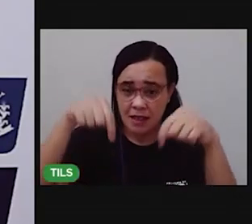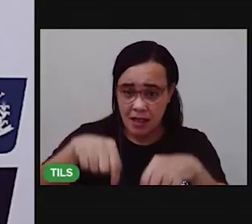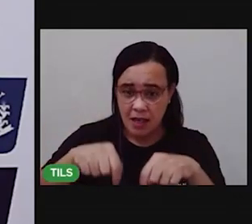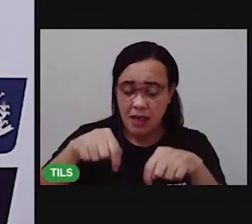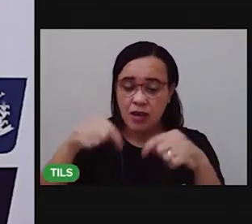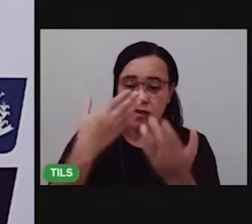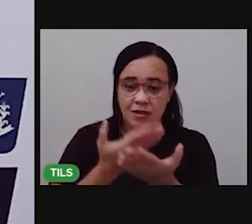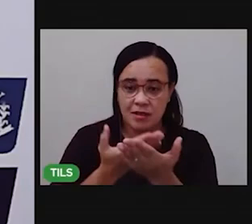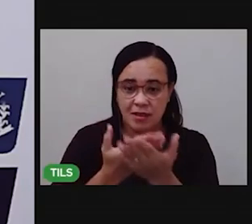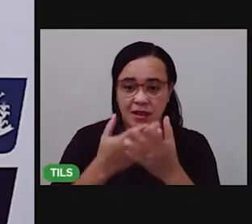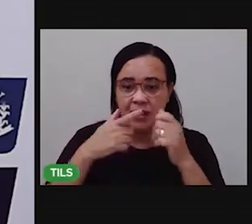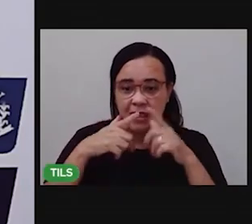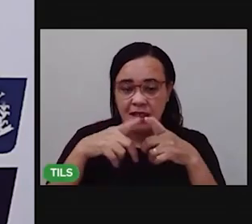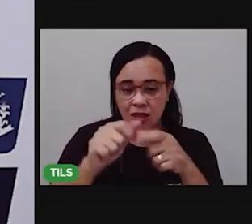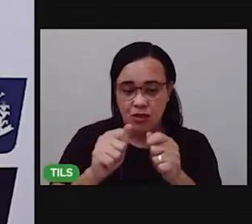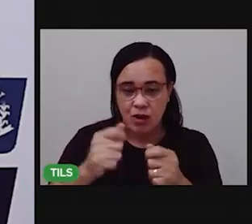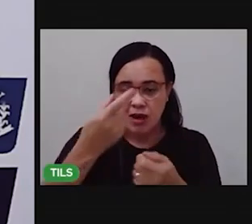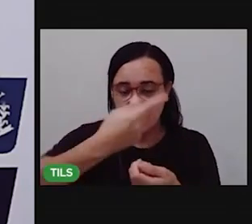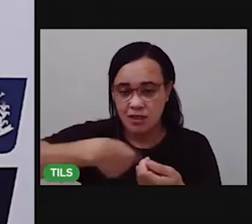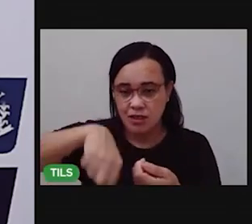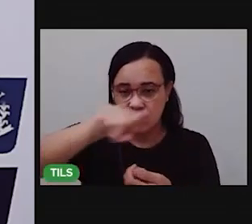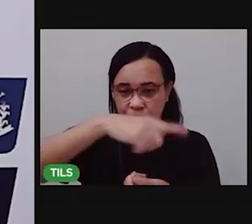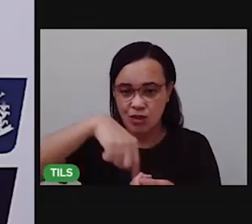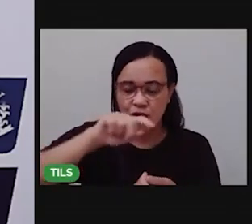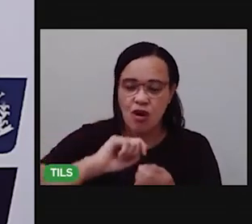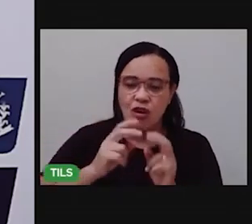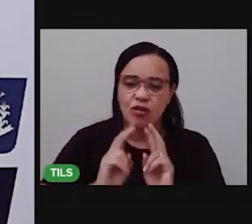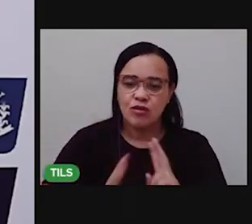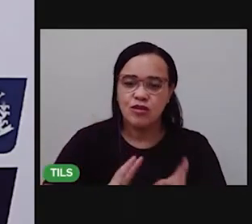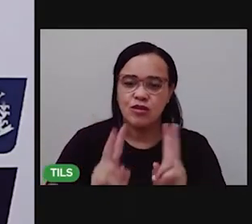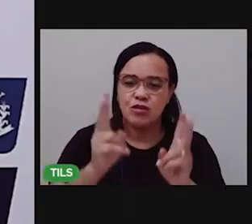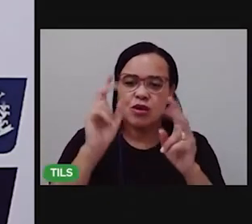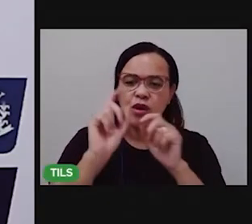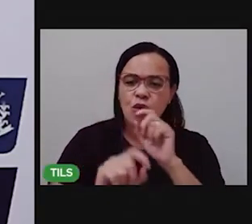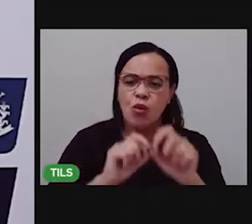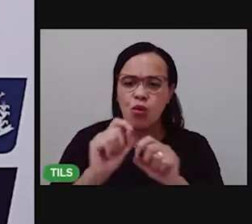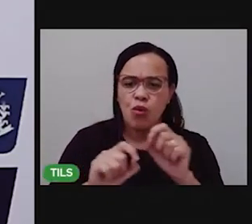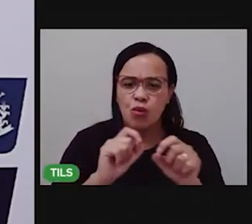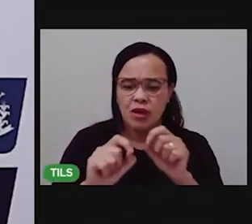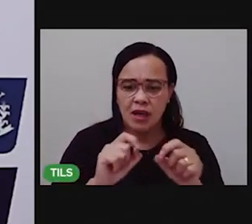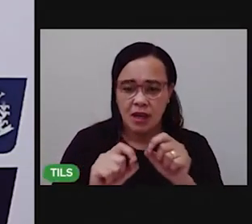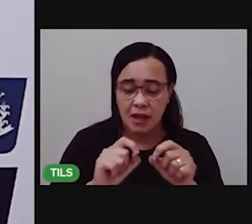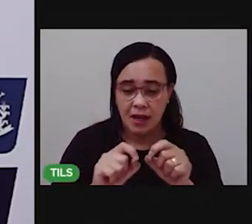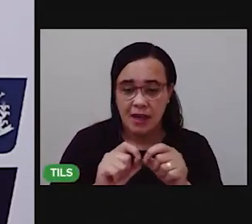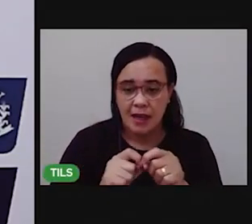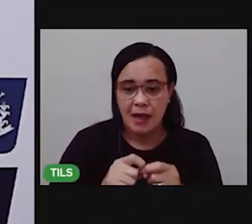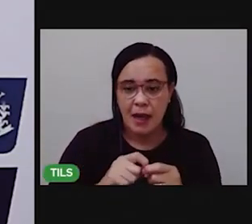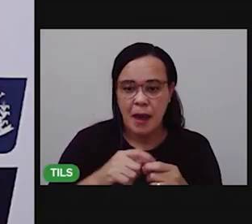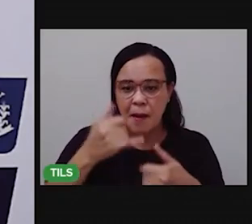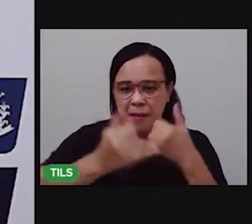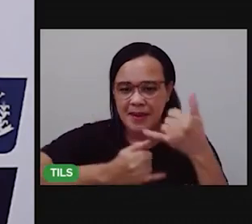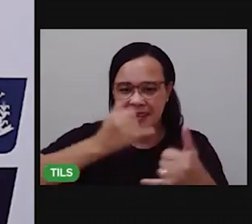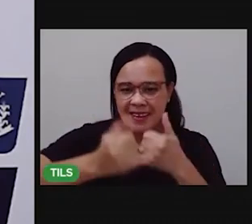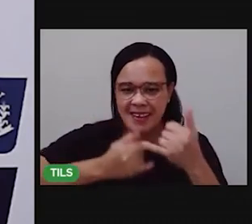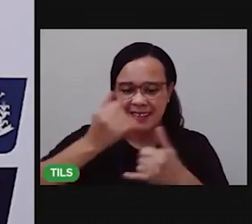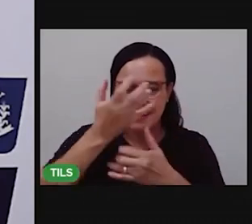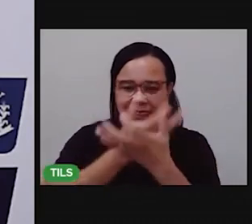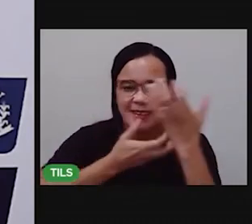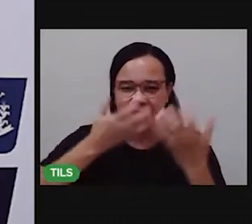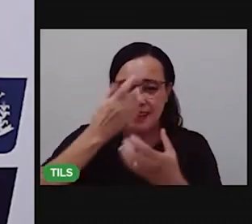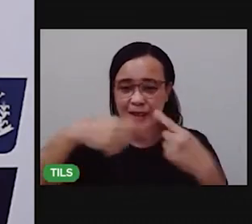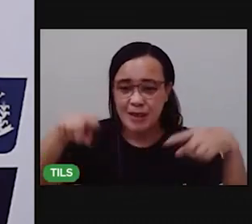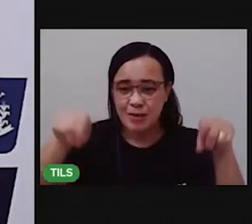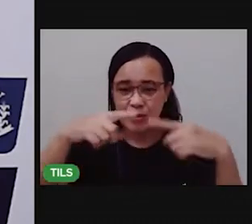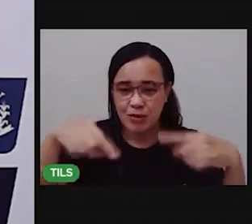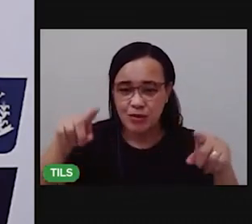linguagens, a gente vai continuar abordando parlendas e nessa aula eu vou mostrar